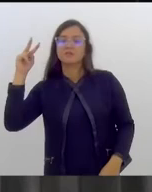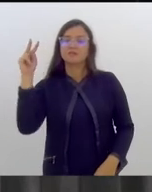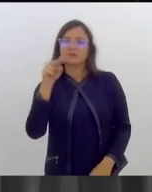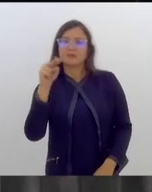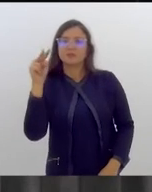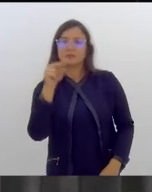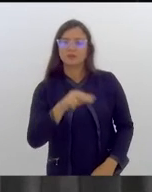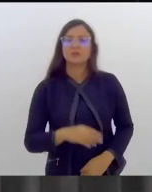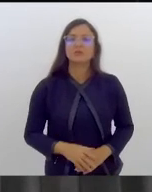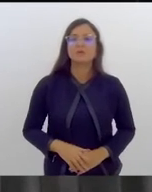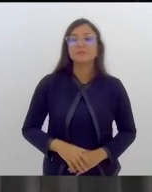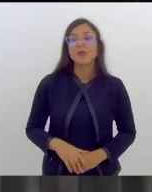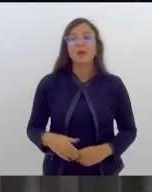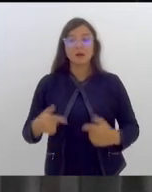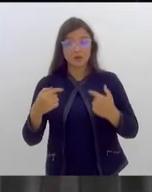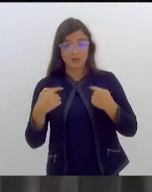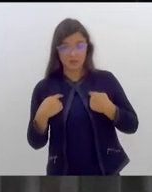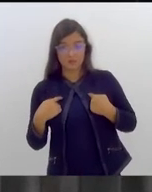eu